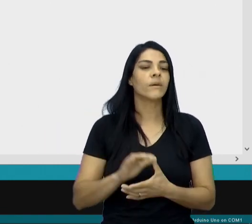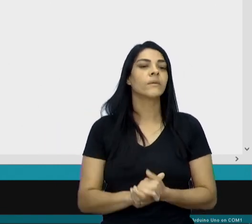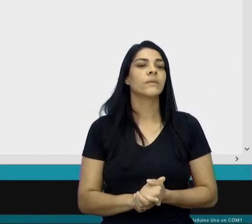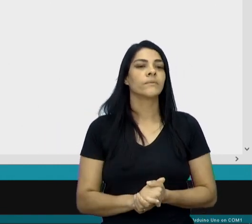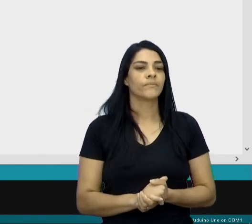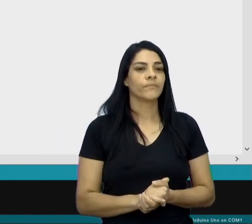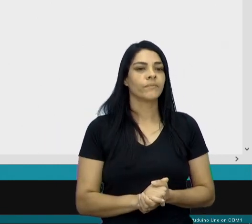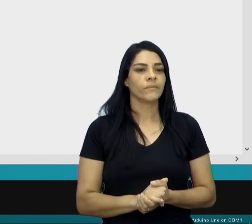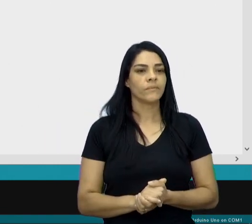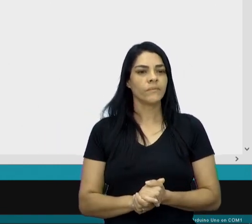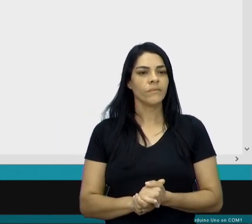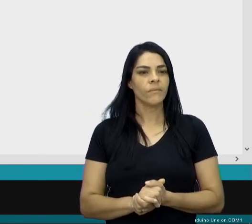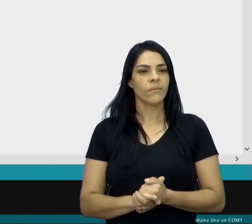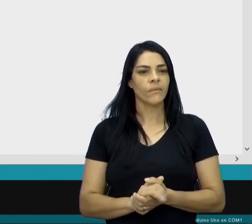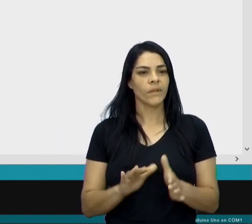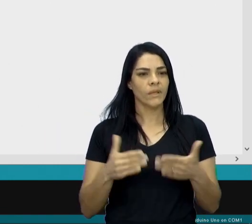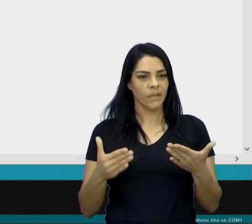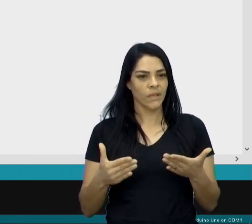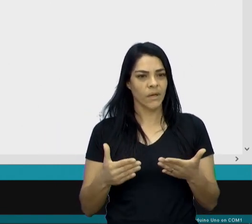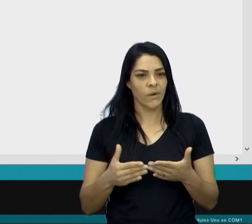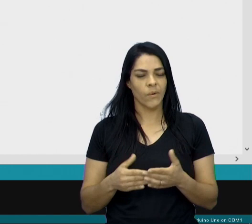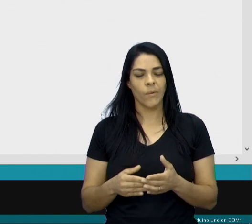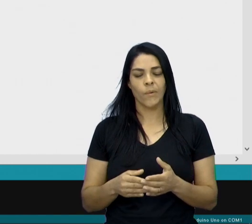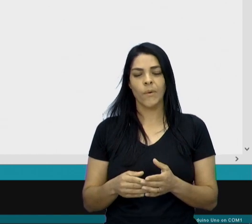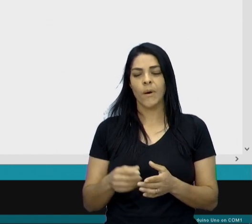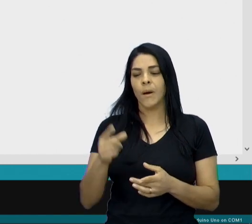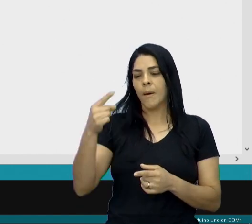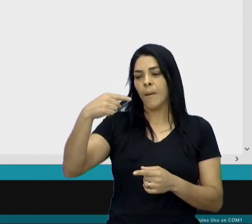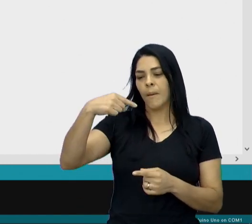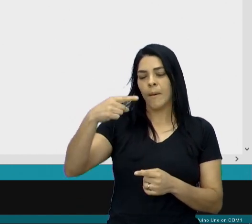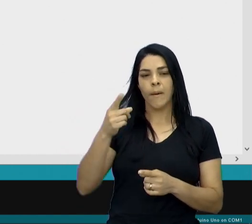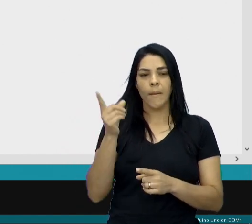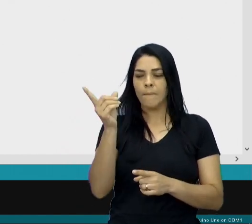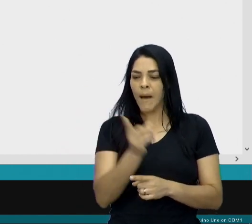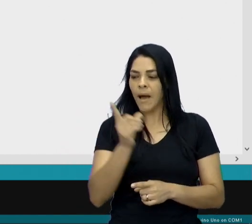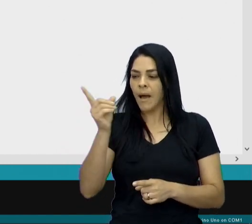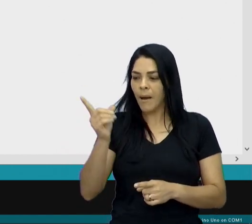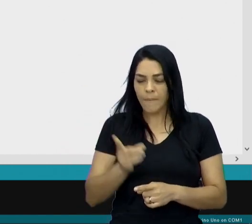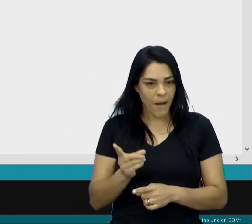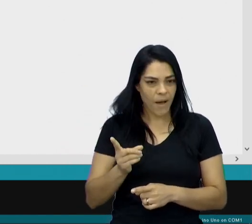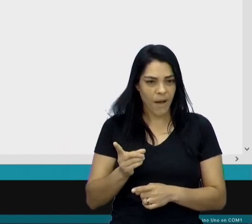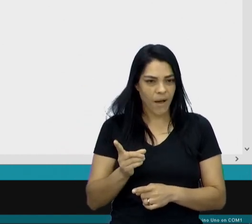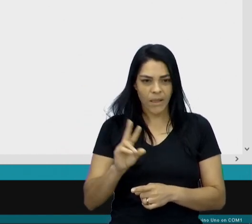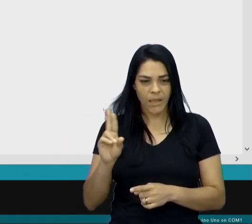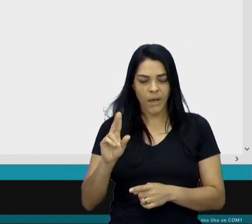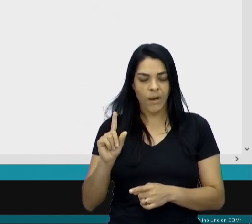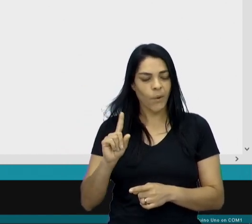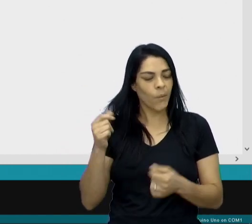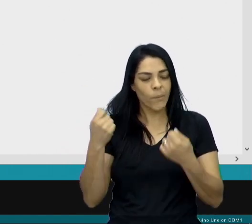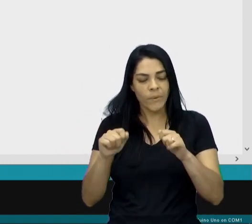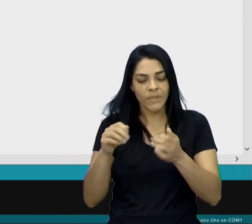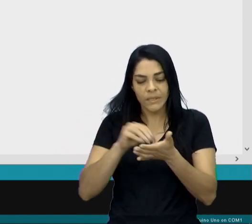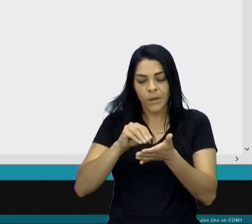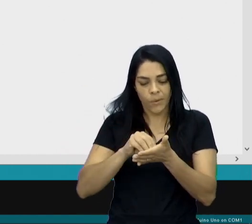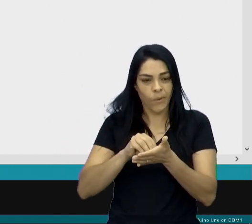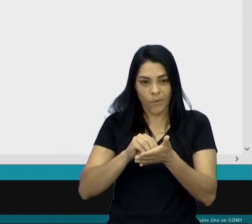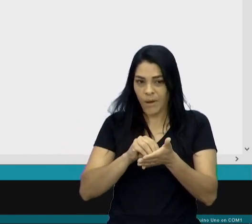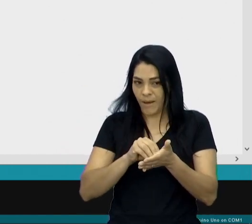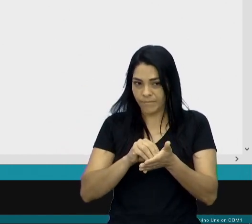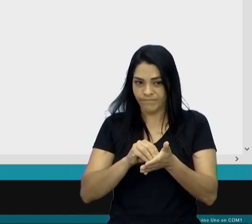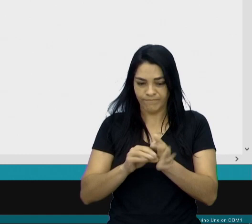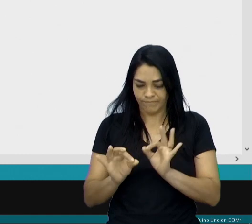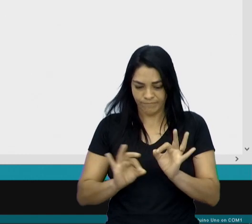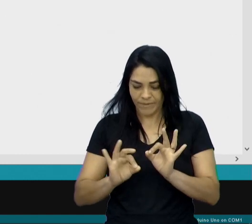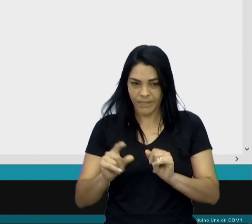um comentário, tá certo? Então isso daqui que tá com duas barras, não vai entrar na programação, tá bom? Tudo que você colocar duas barras